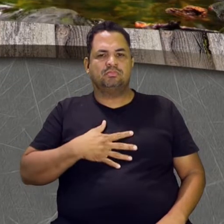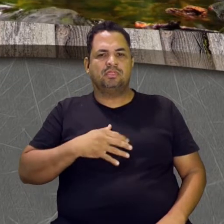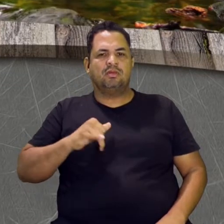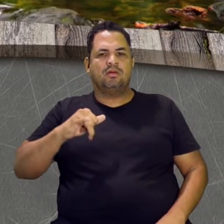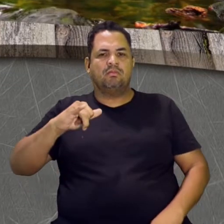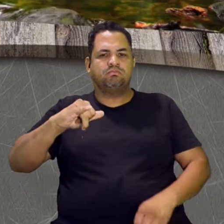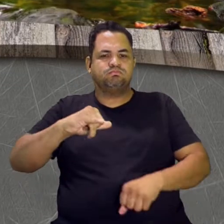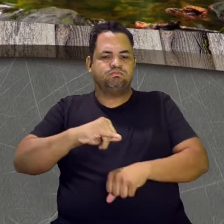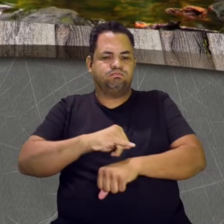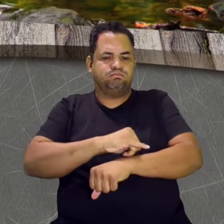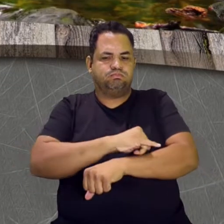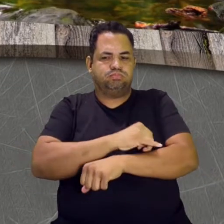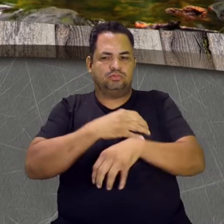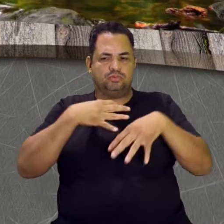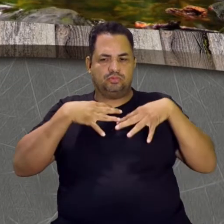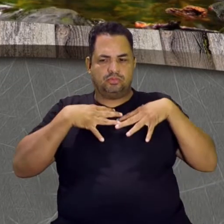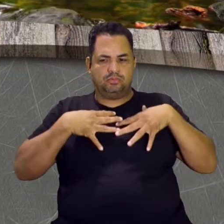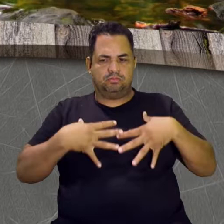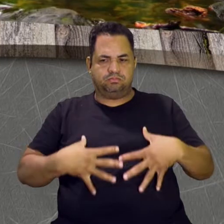Gordura visceral, galera,